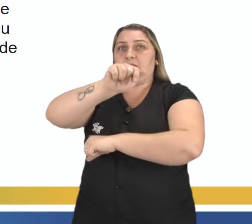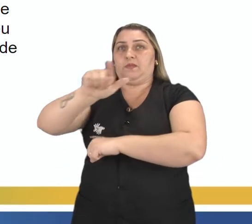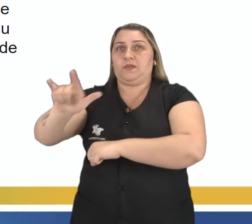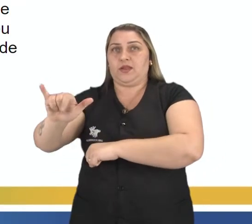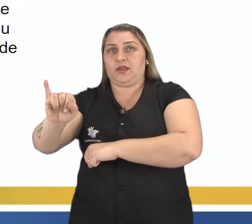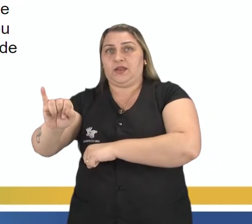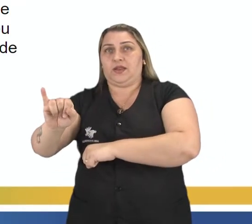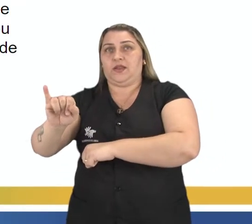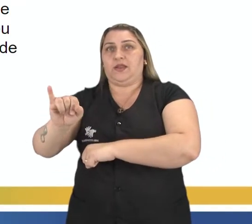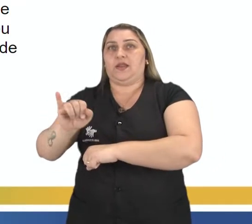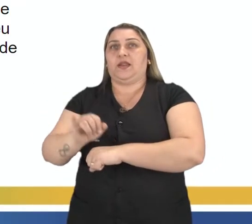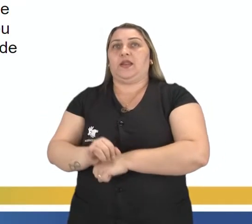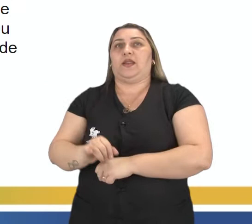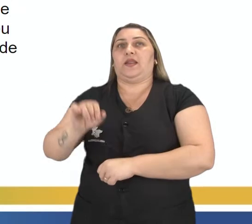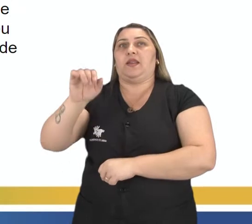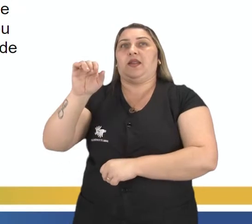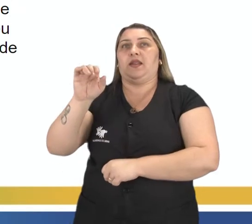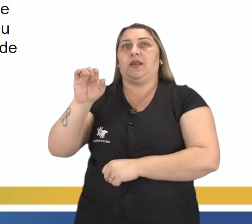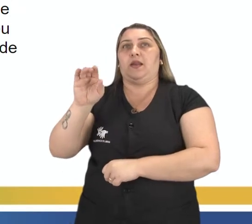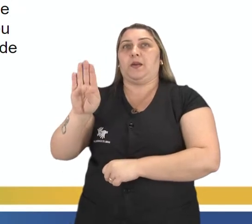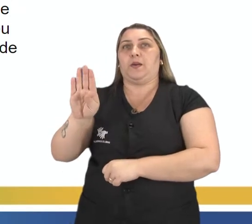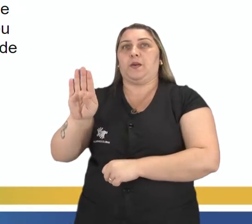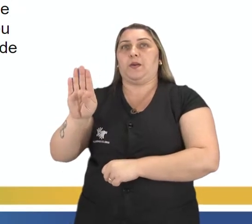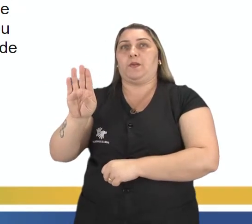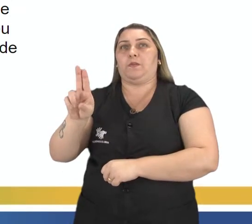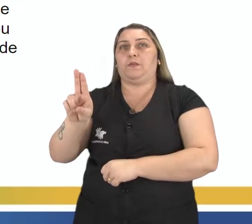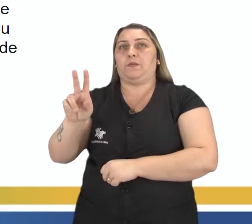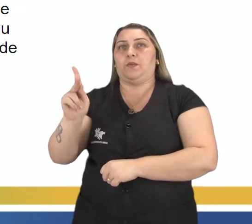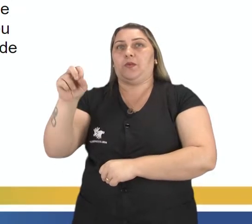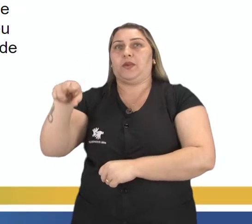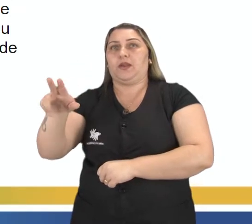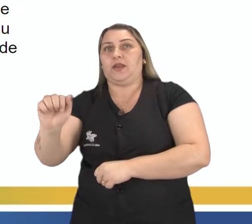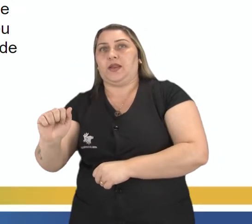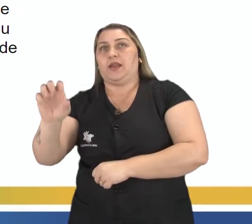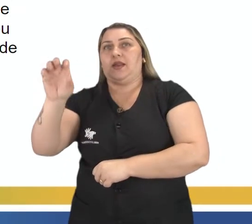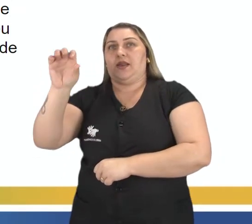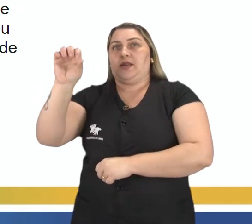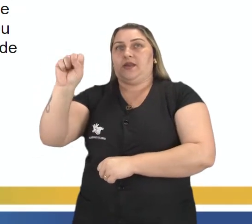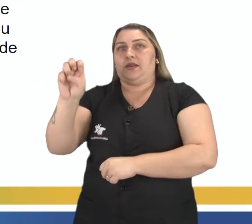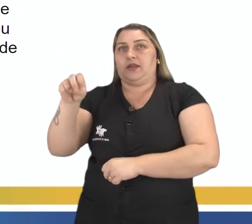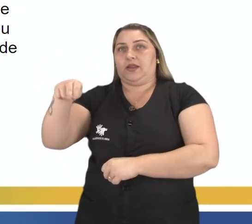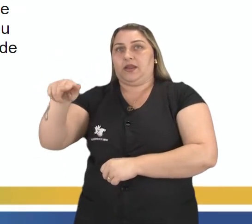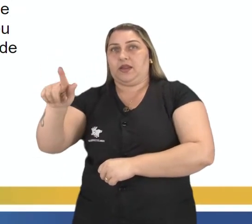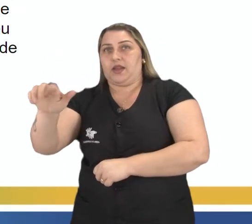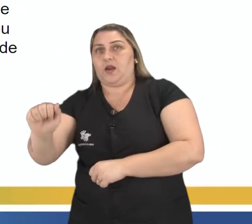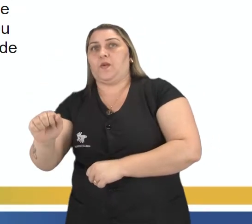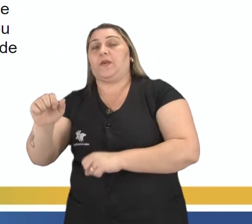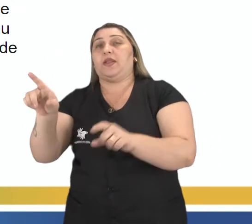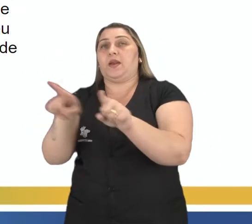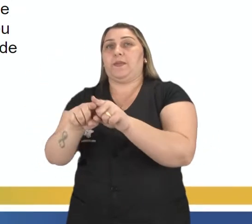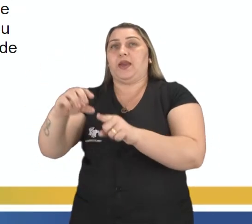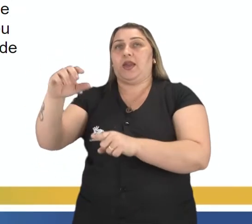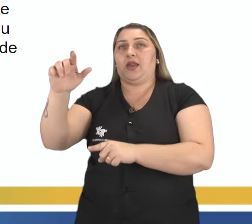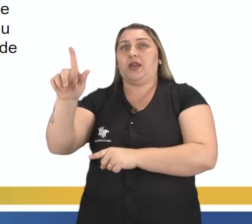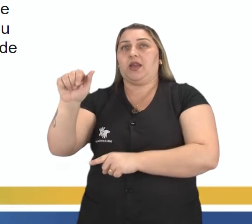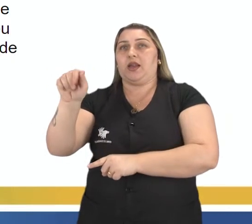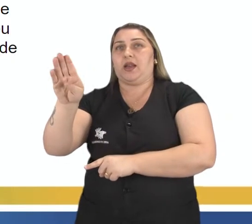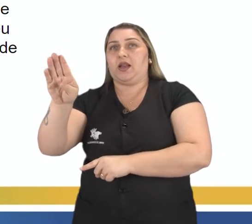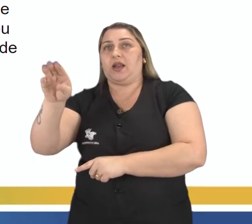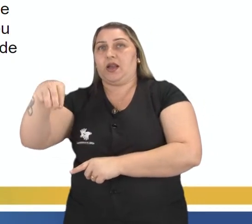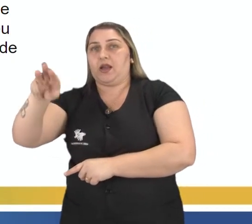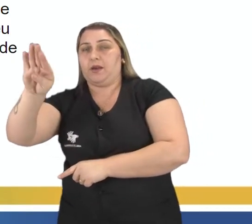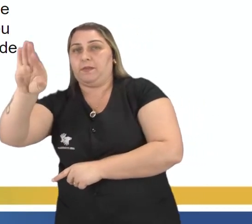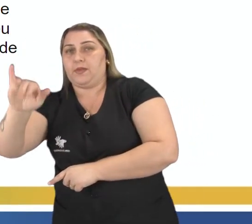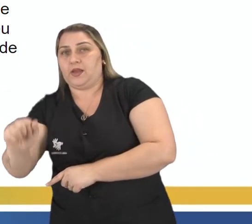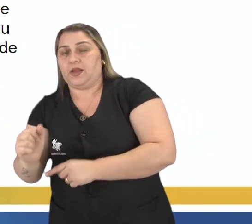né? Burkina Faso, Senegal e Gâmbia, né? E aí a gente vai ter esse reino formado